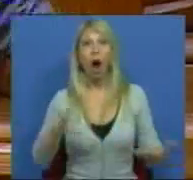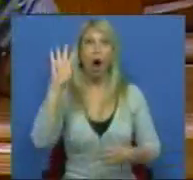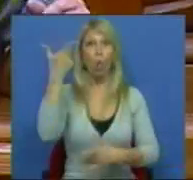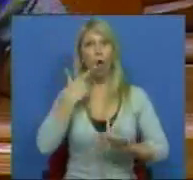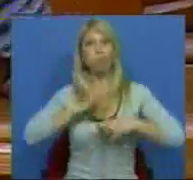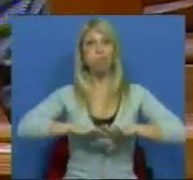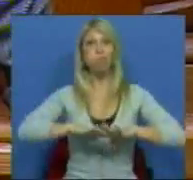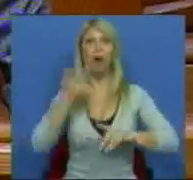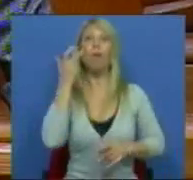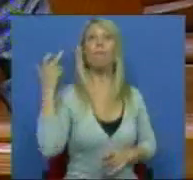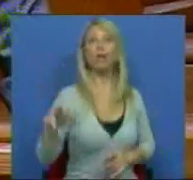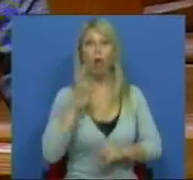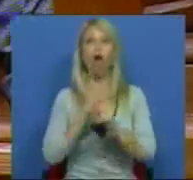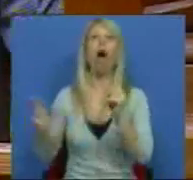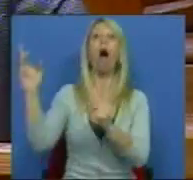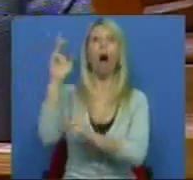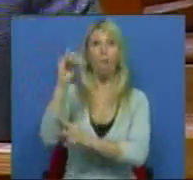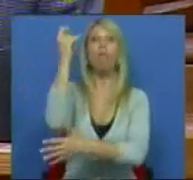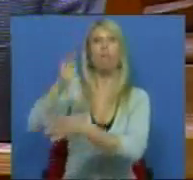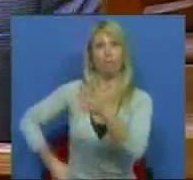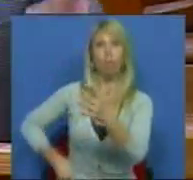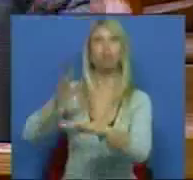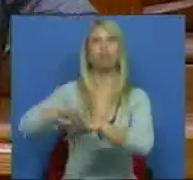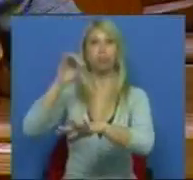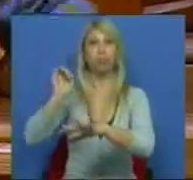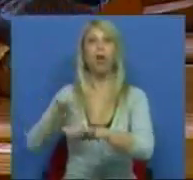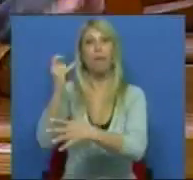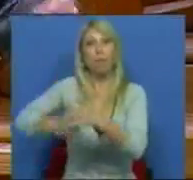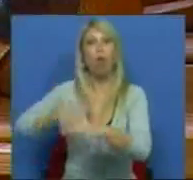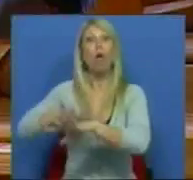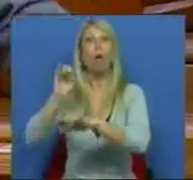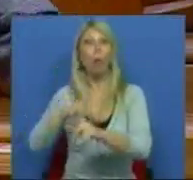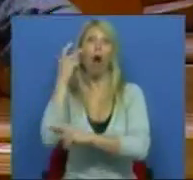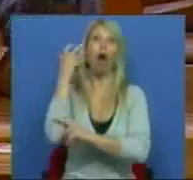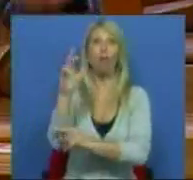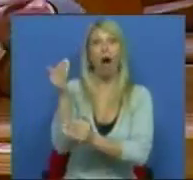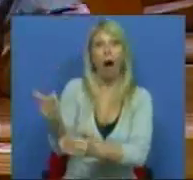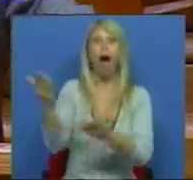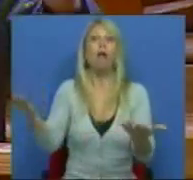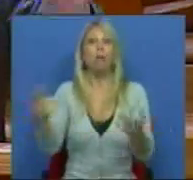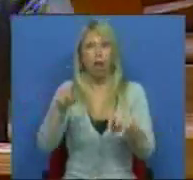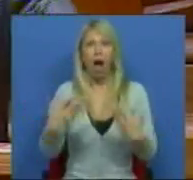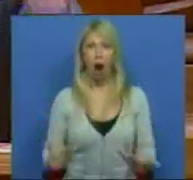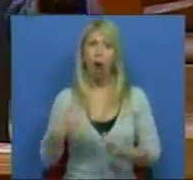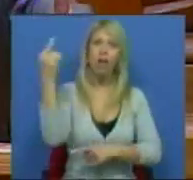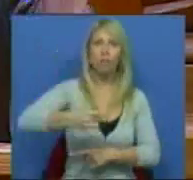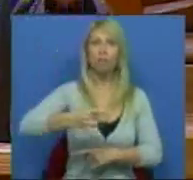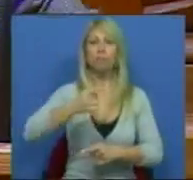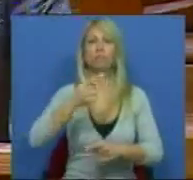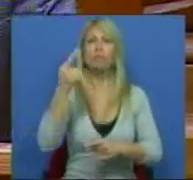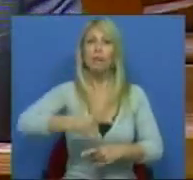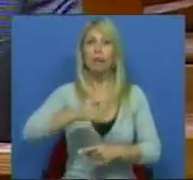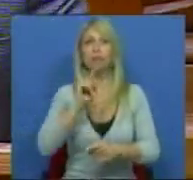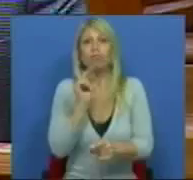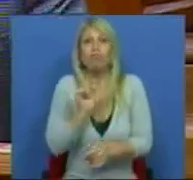que se aumenta a incidência fiscal sobre as pensões dos reformados, também se queira obrigar os reformados a pagar as